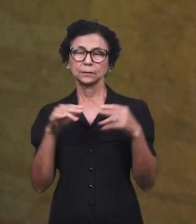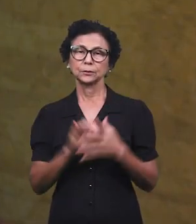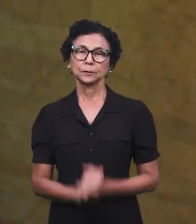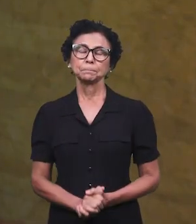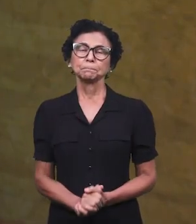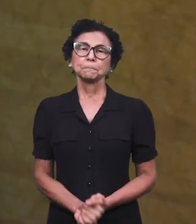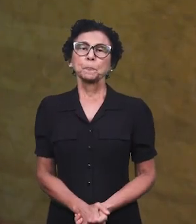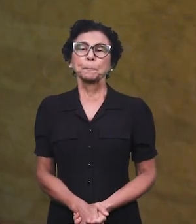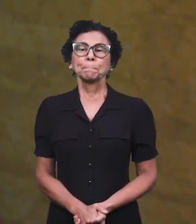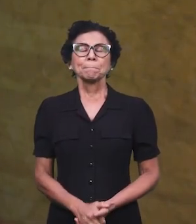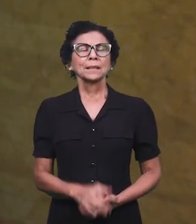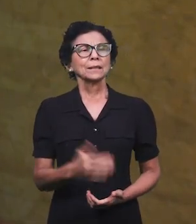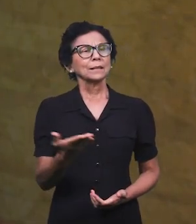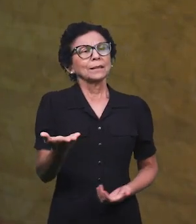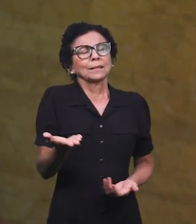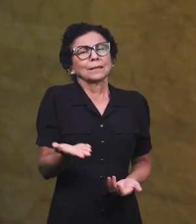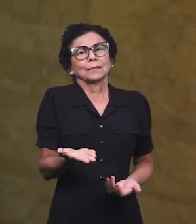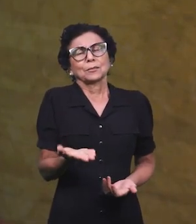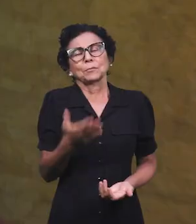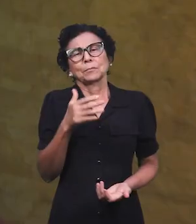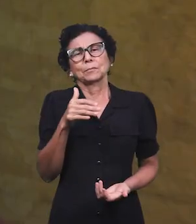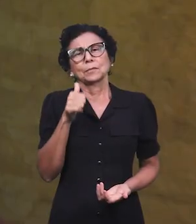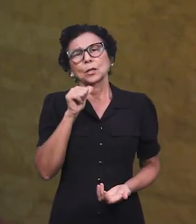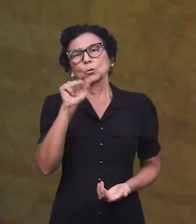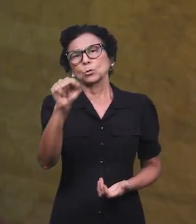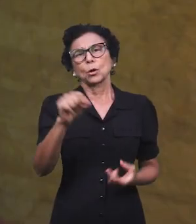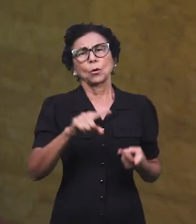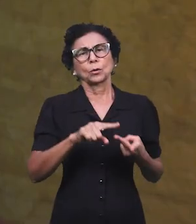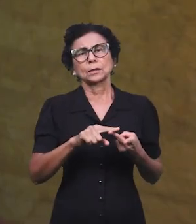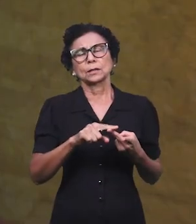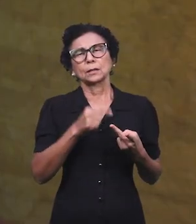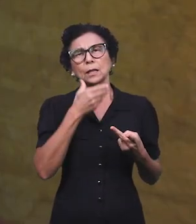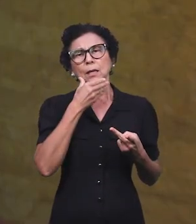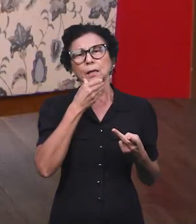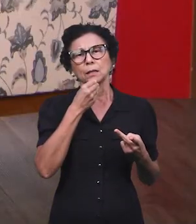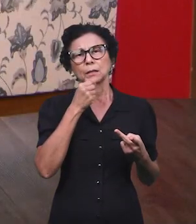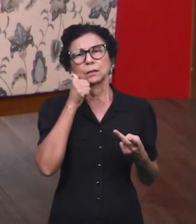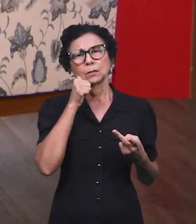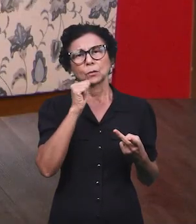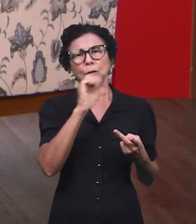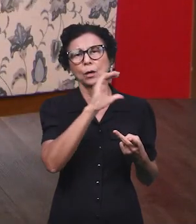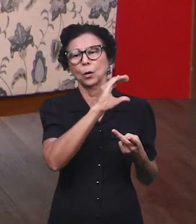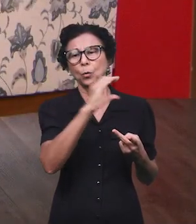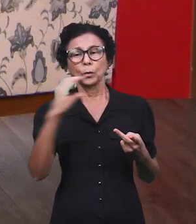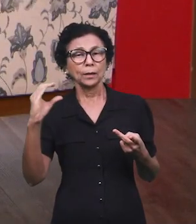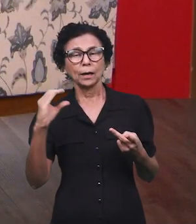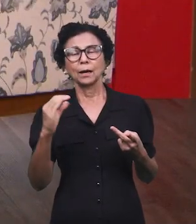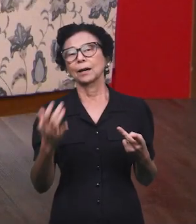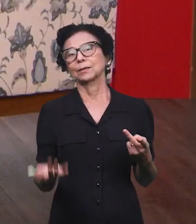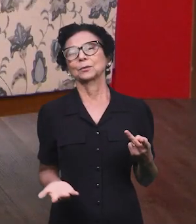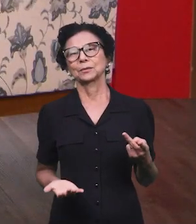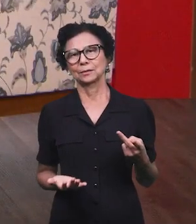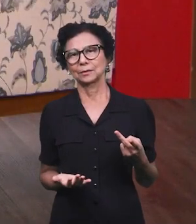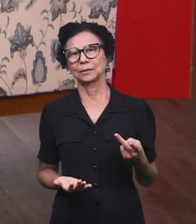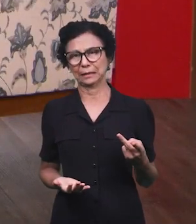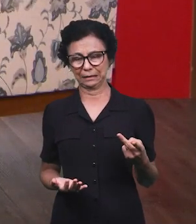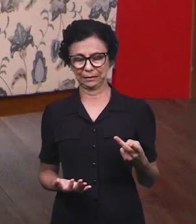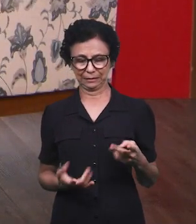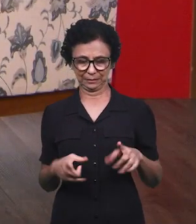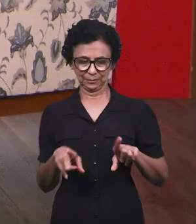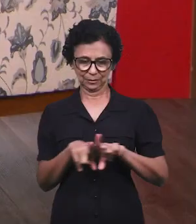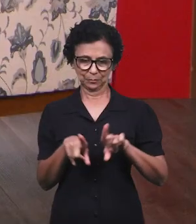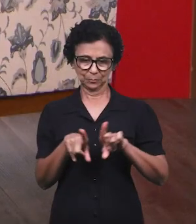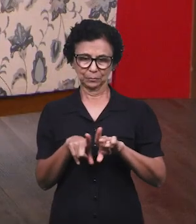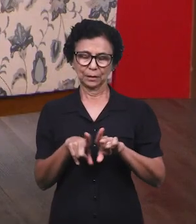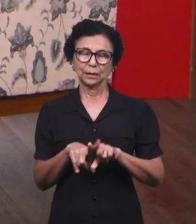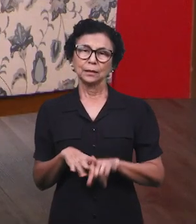né? Agora, não é só sogra, você tem cunhados, você tem... isso também é outro aspecto que é fundamental, aqui